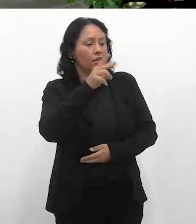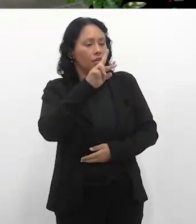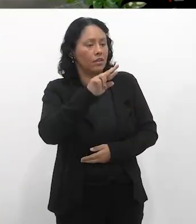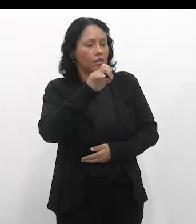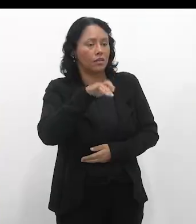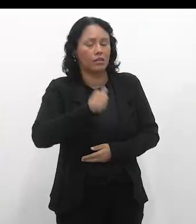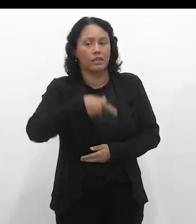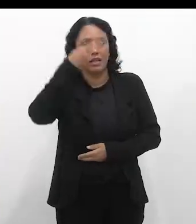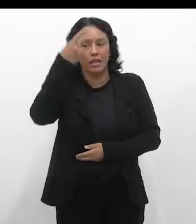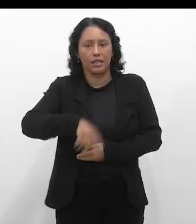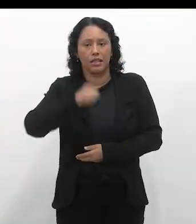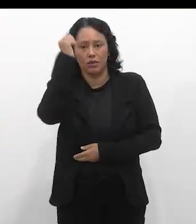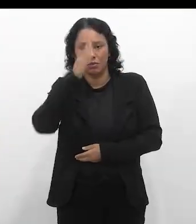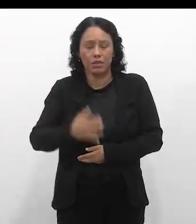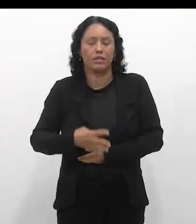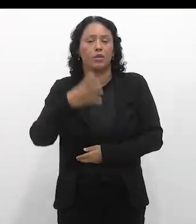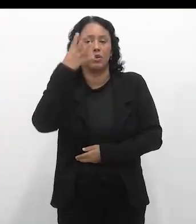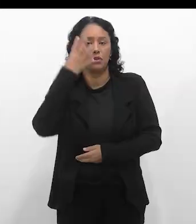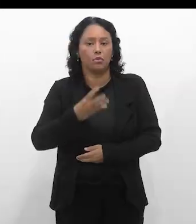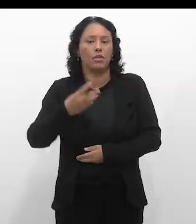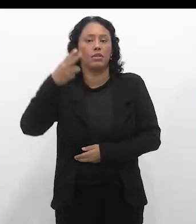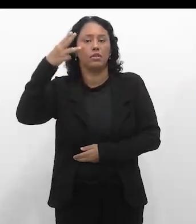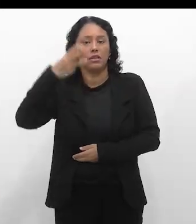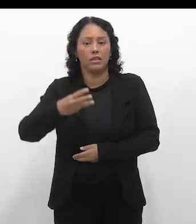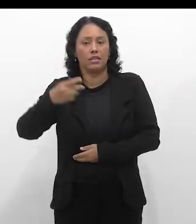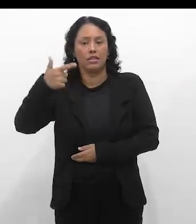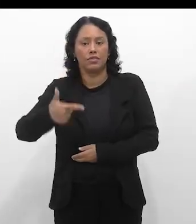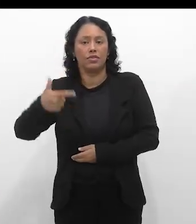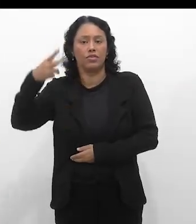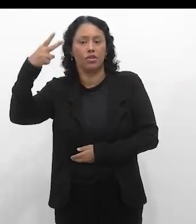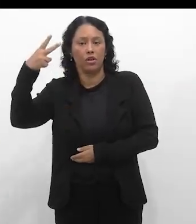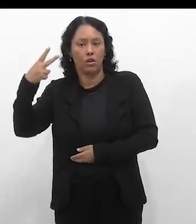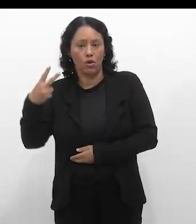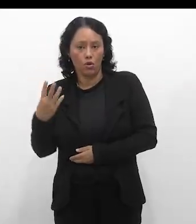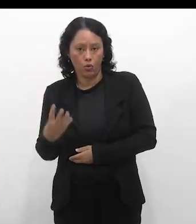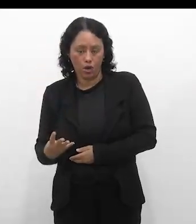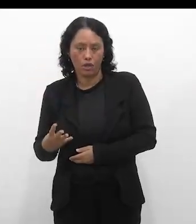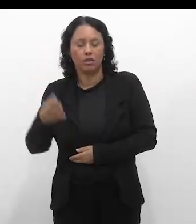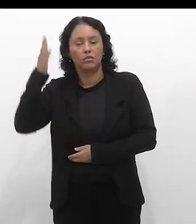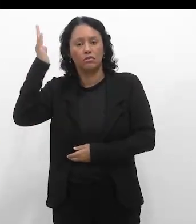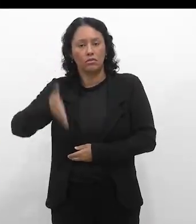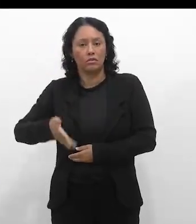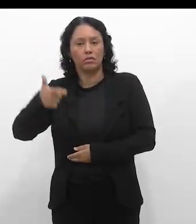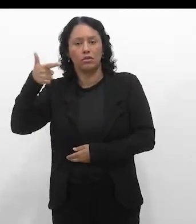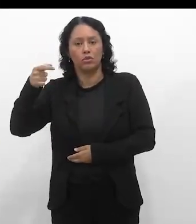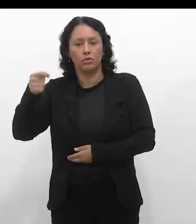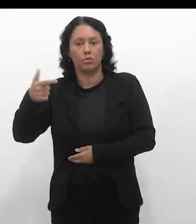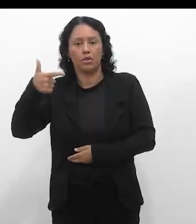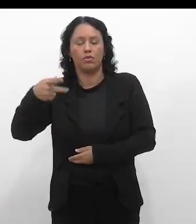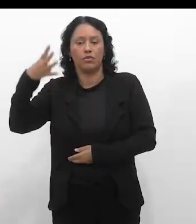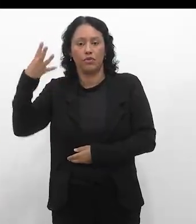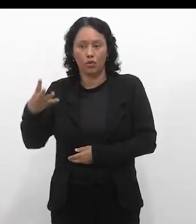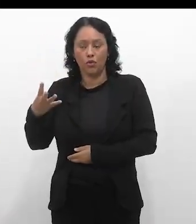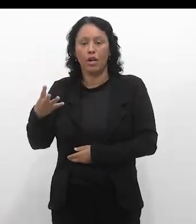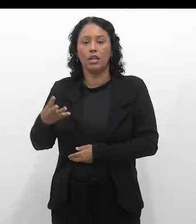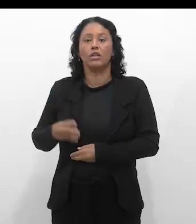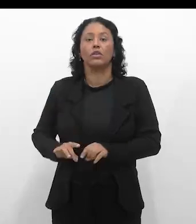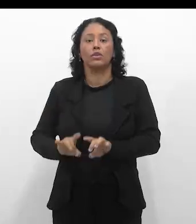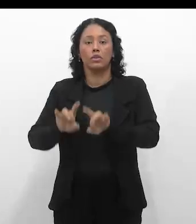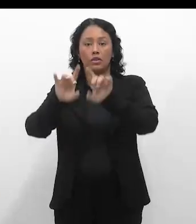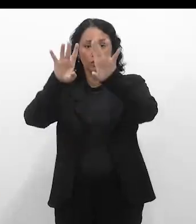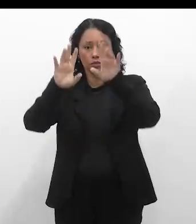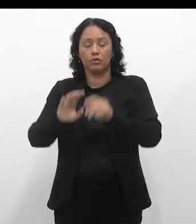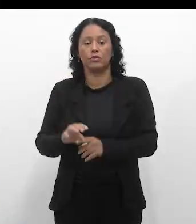Lei 4.324 de 2022, né? Que institui o Dia Nacional da Luta contra a Endometriose, ou